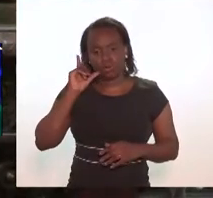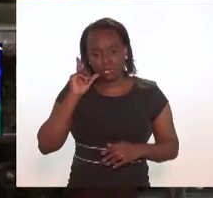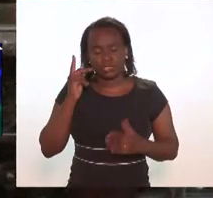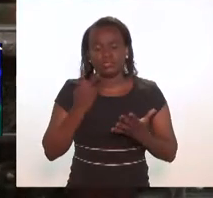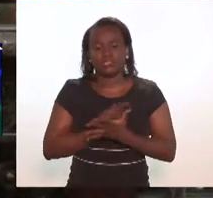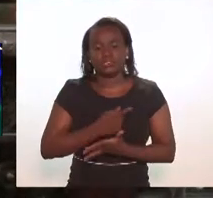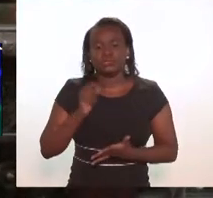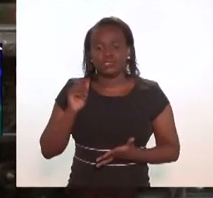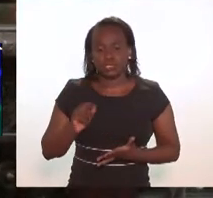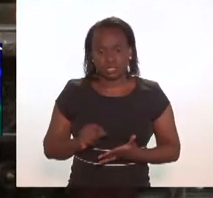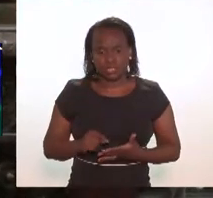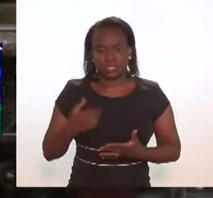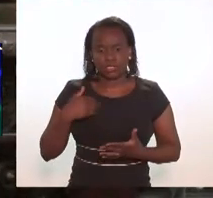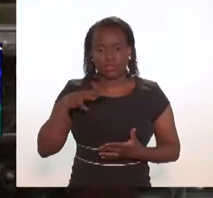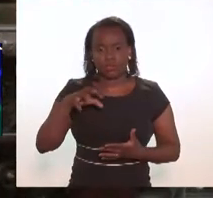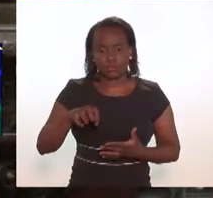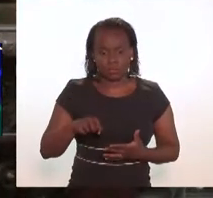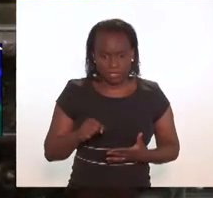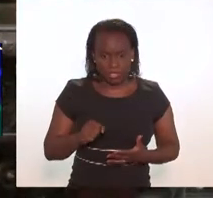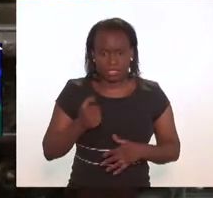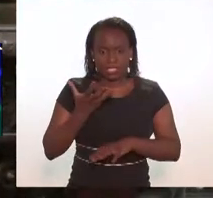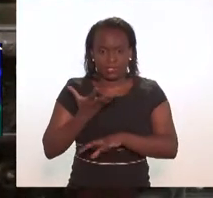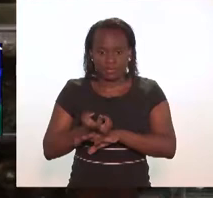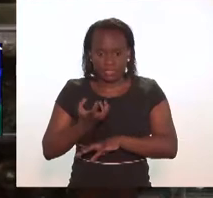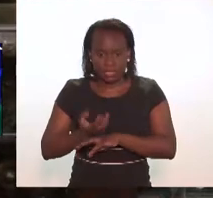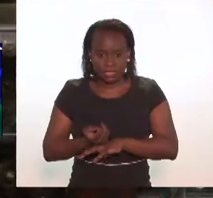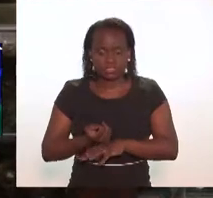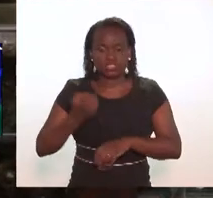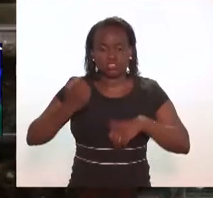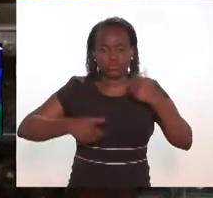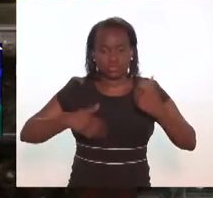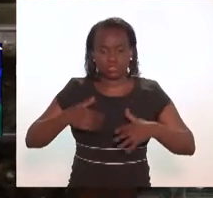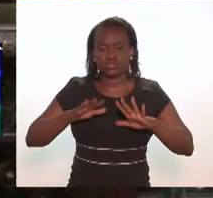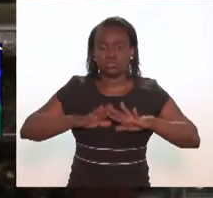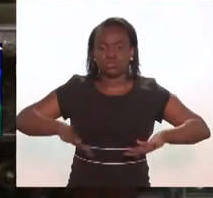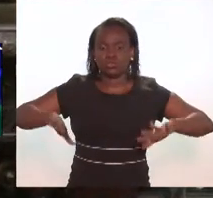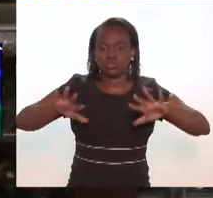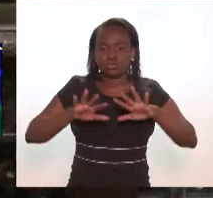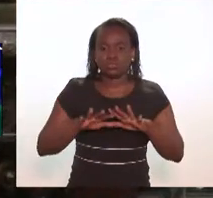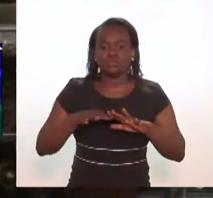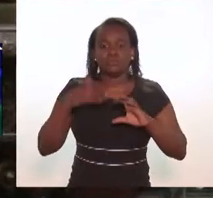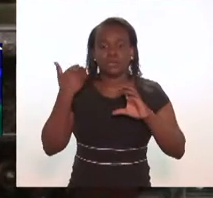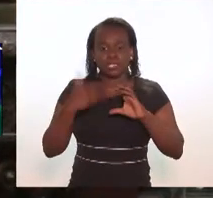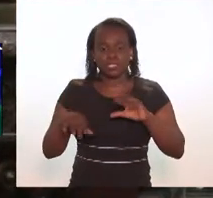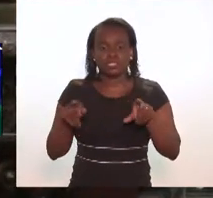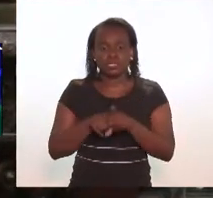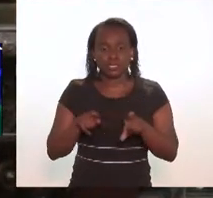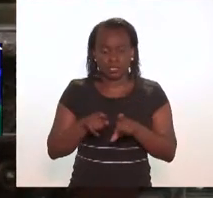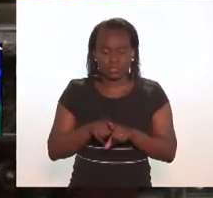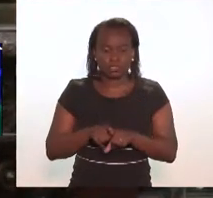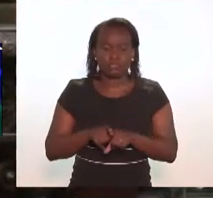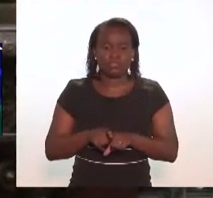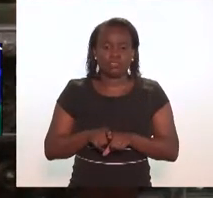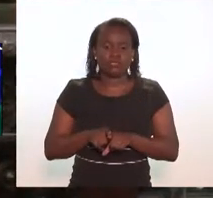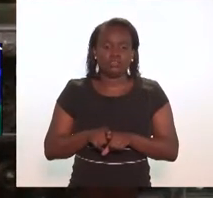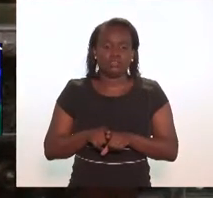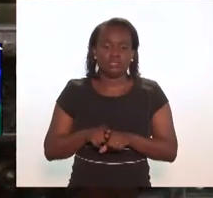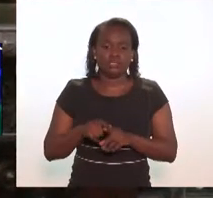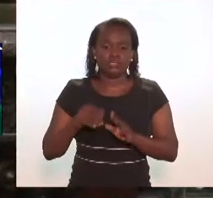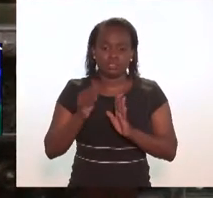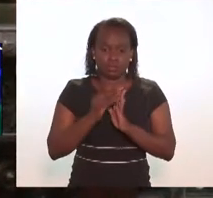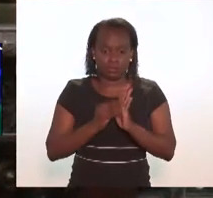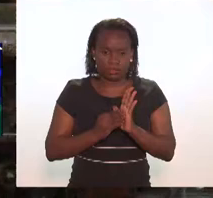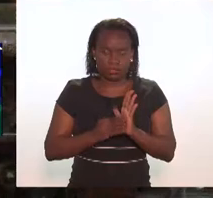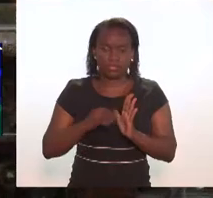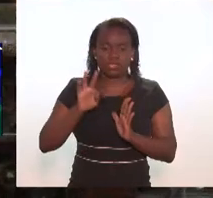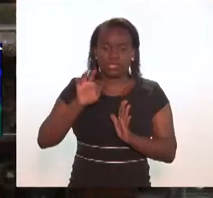ocorreu ontem, eu peguei a gravação da fala de todos e mandei também as notas